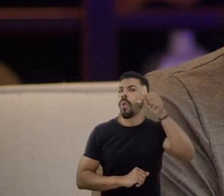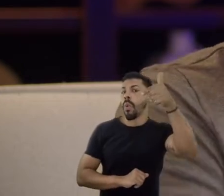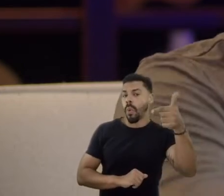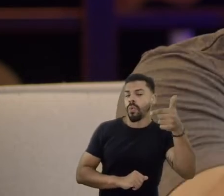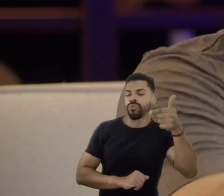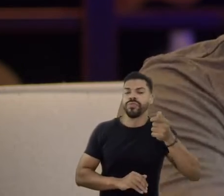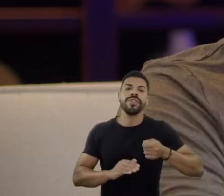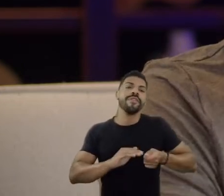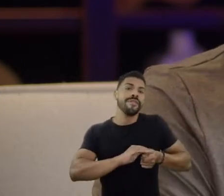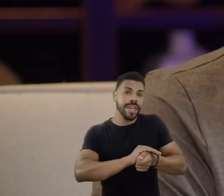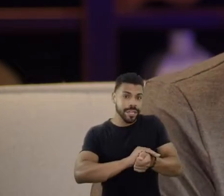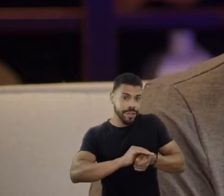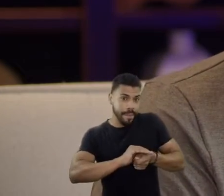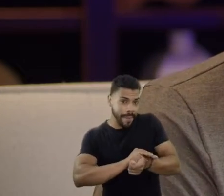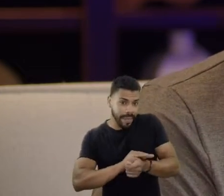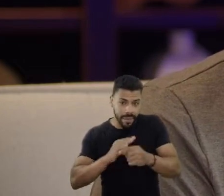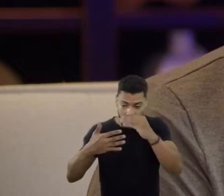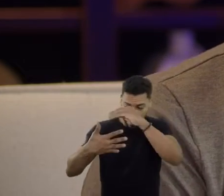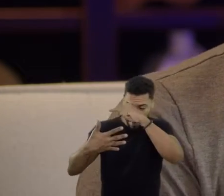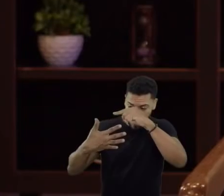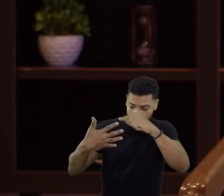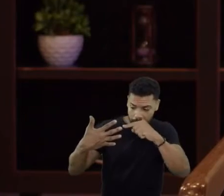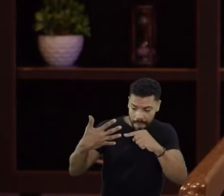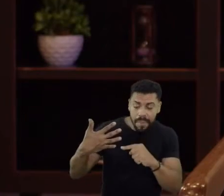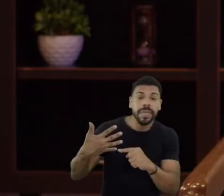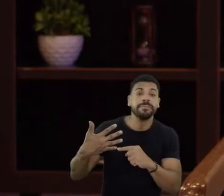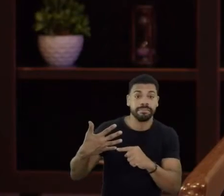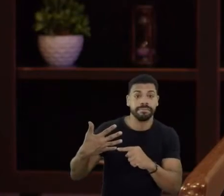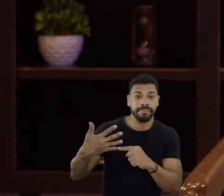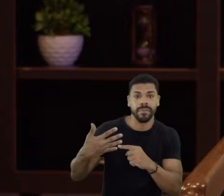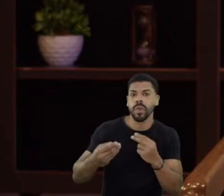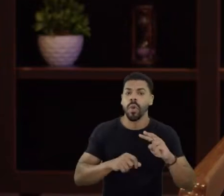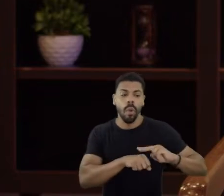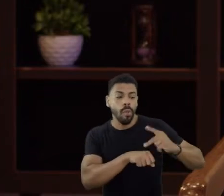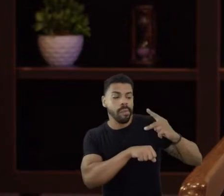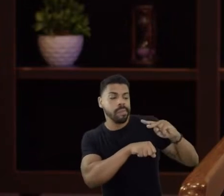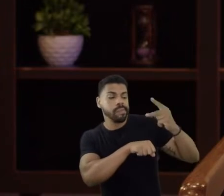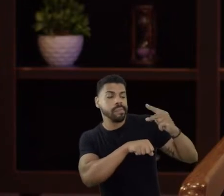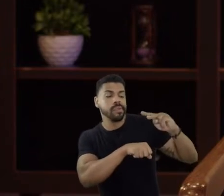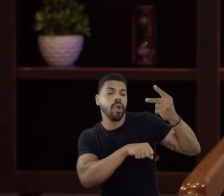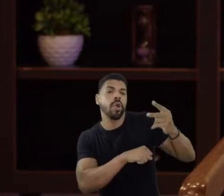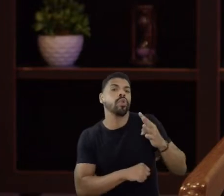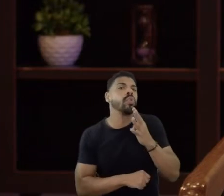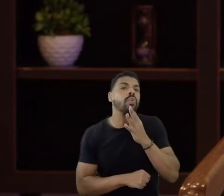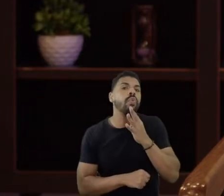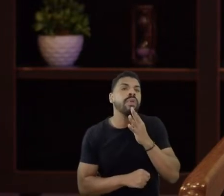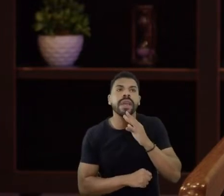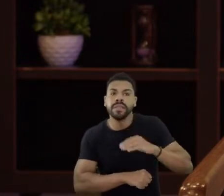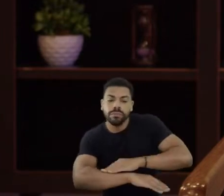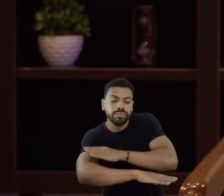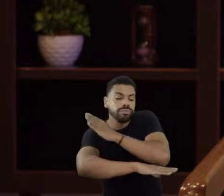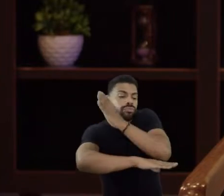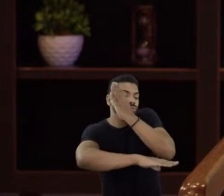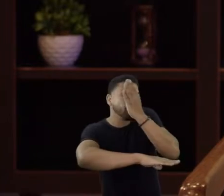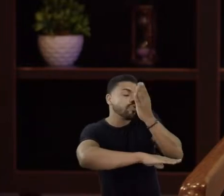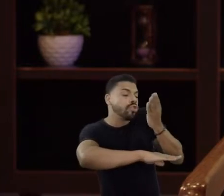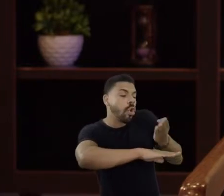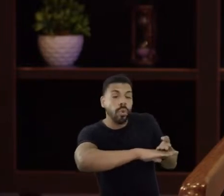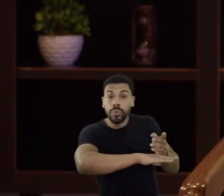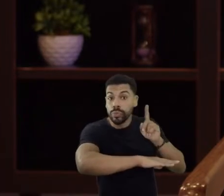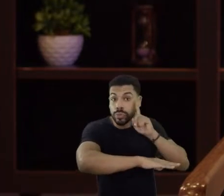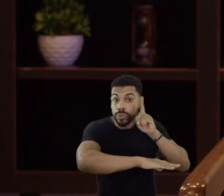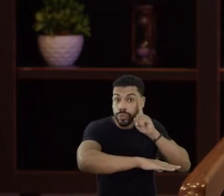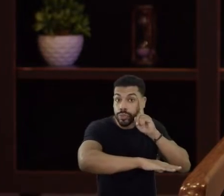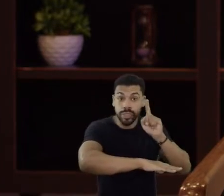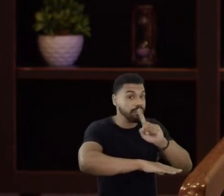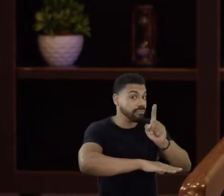Investimento que tá lá na lista de fundos de investimento eh a rentabilidade dele você não conhece durante o dia porque ele espera o mercado fechar